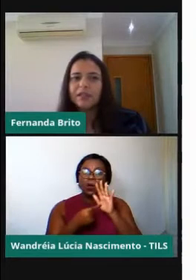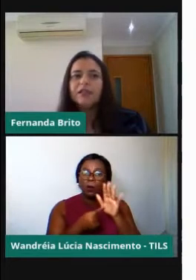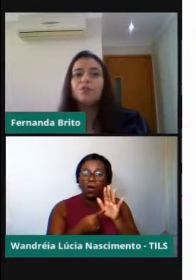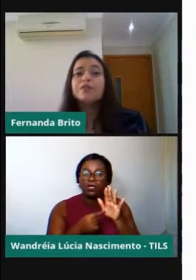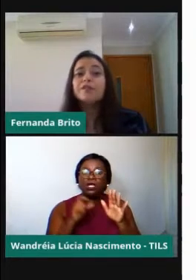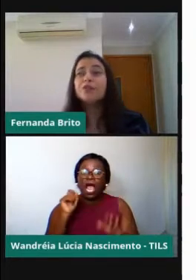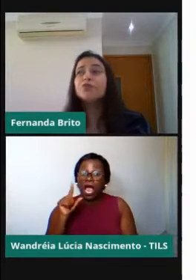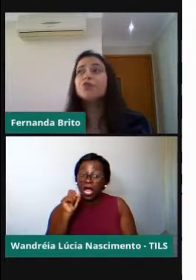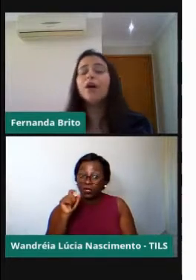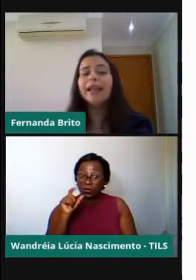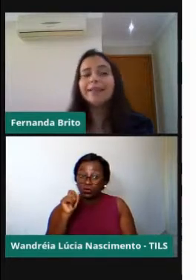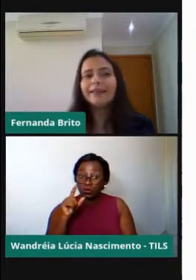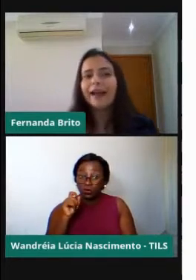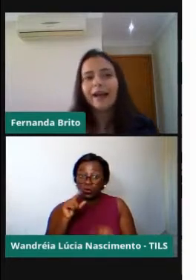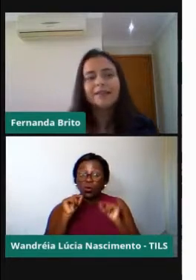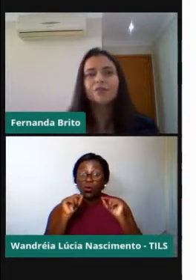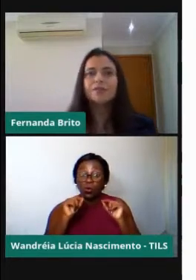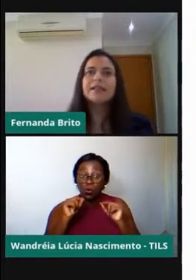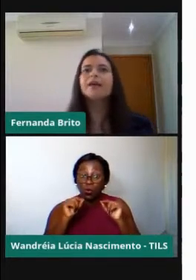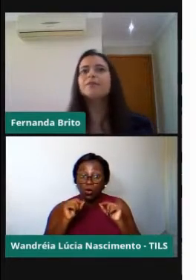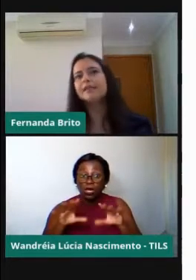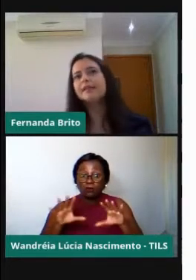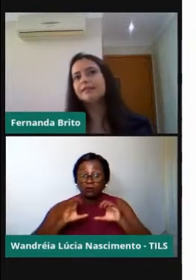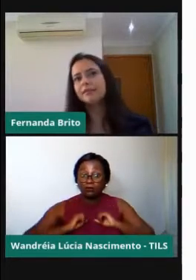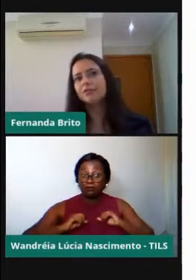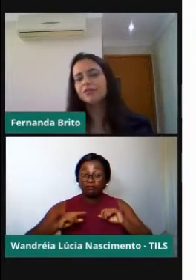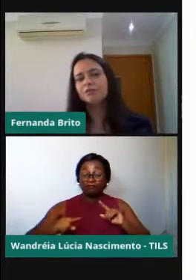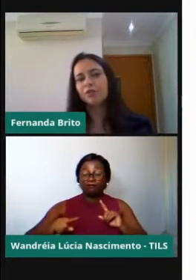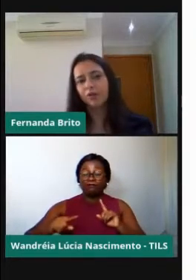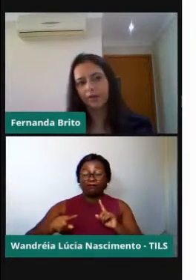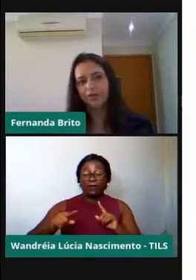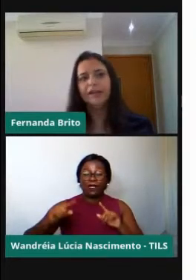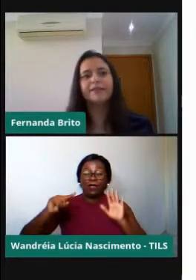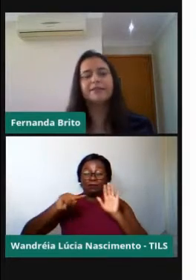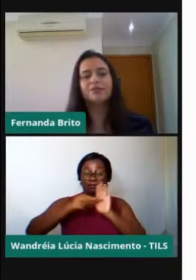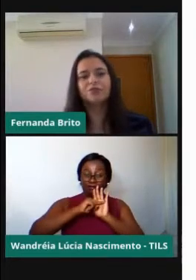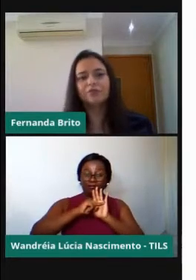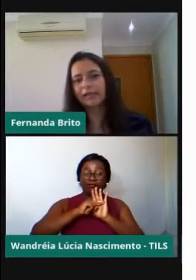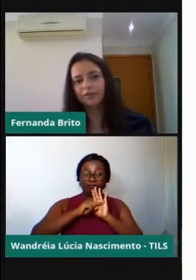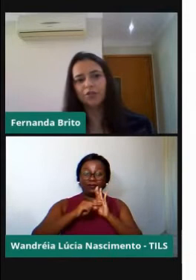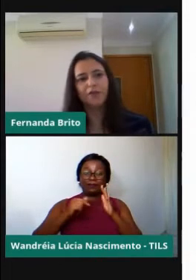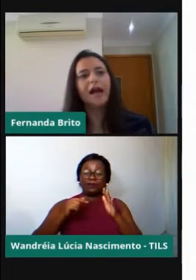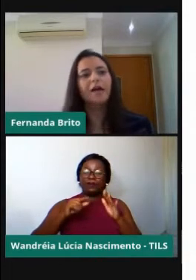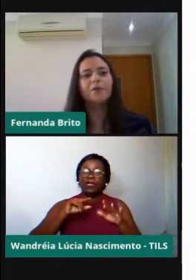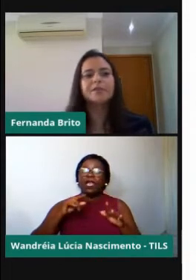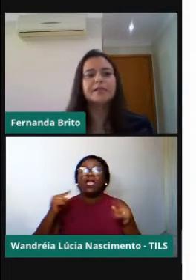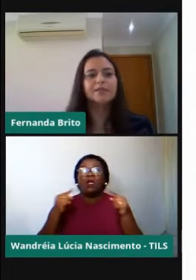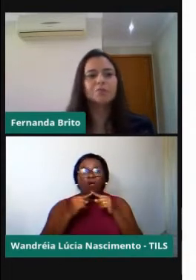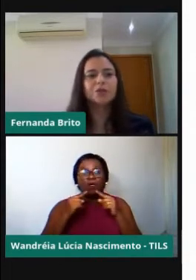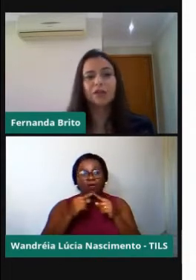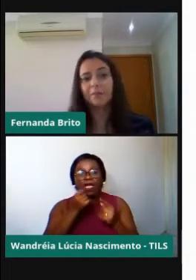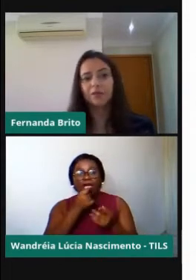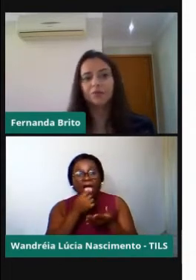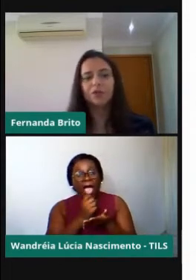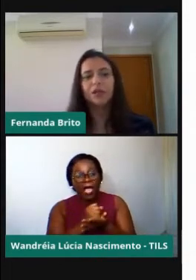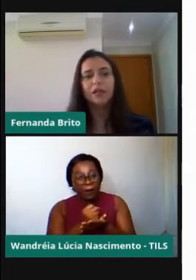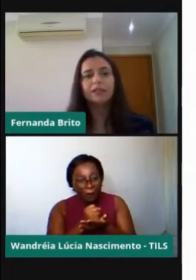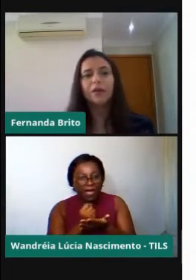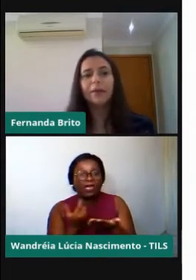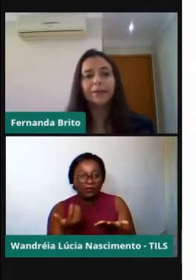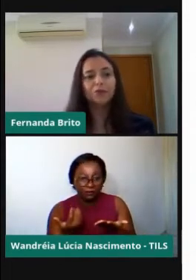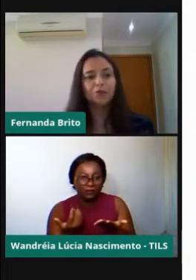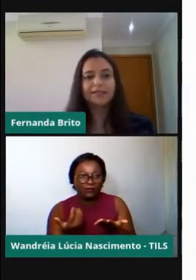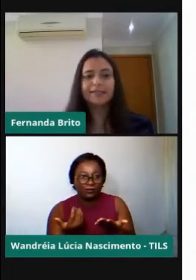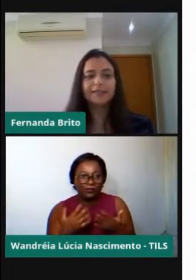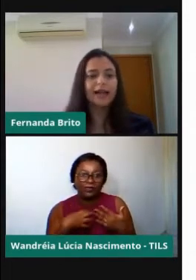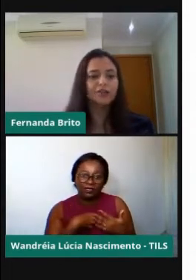em azulzinho os efeitos colaterais associados a essas drogas, né? A esses fármacos, a esses medicamentos.